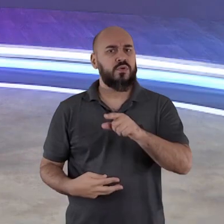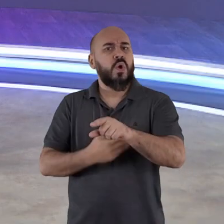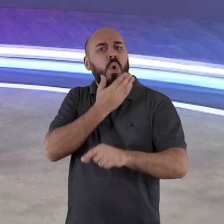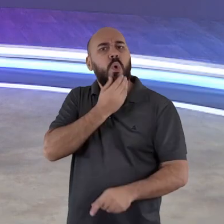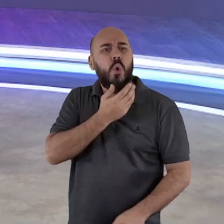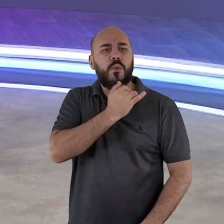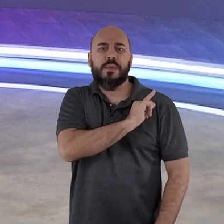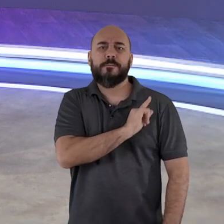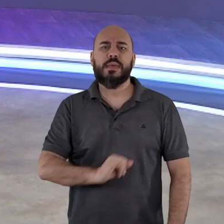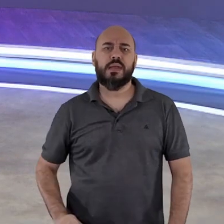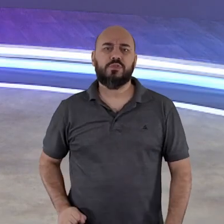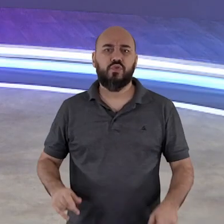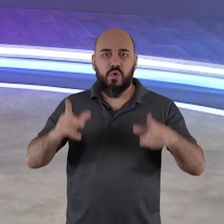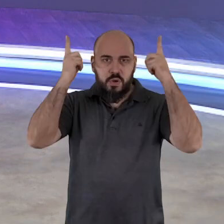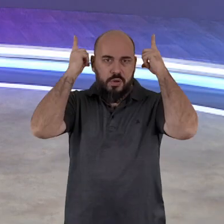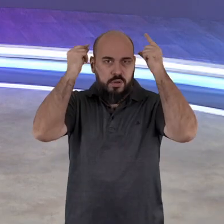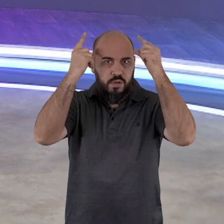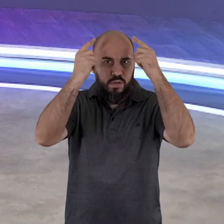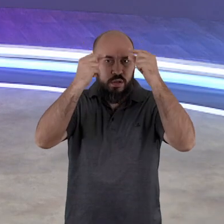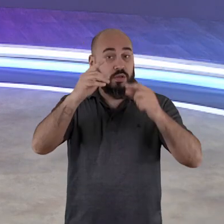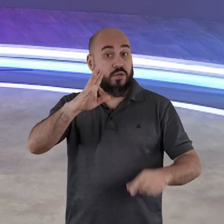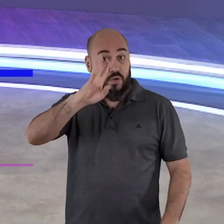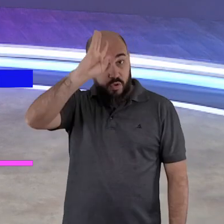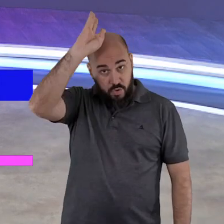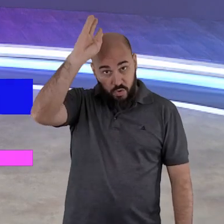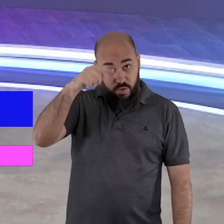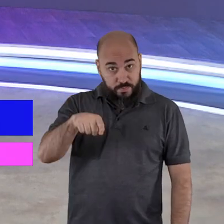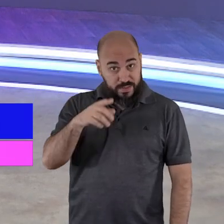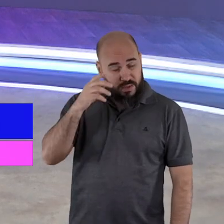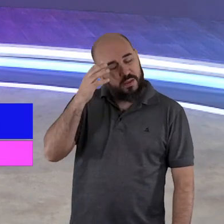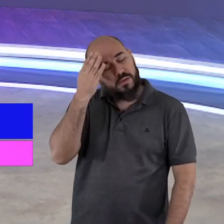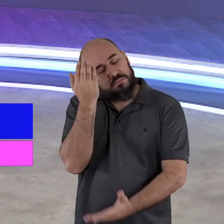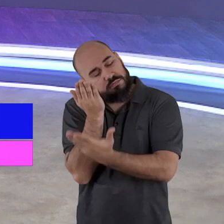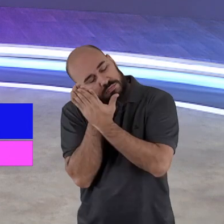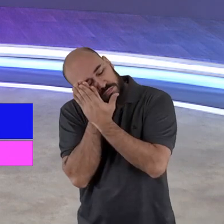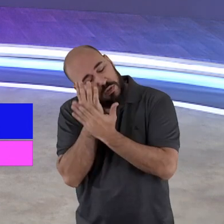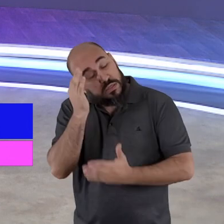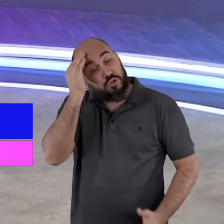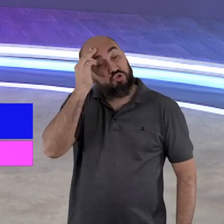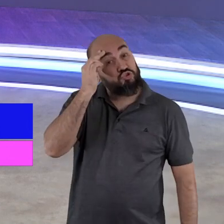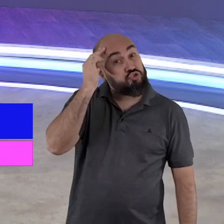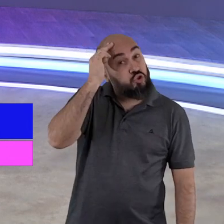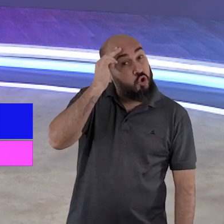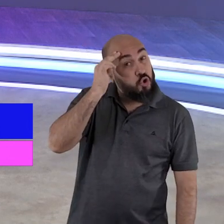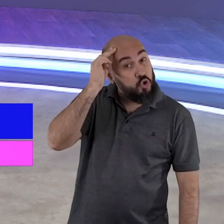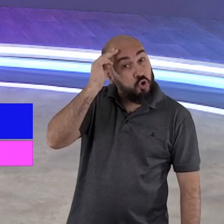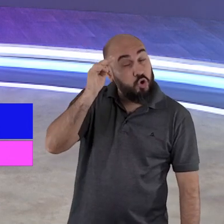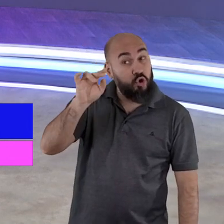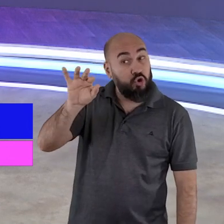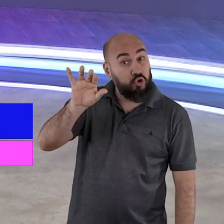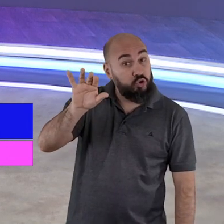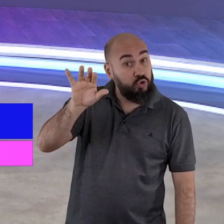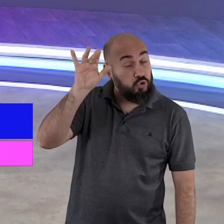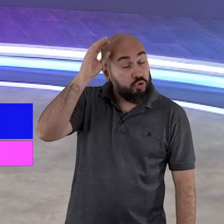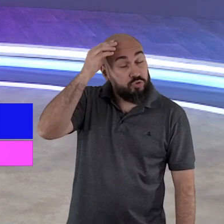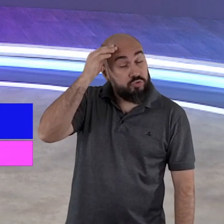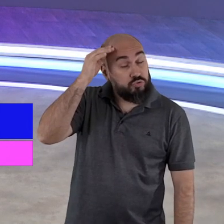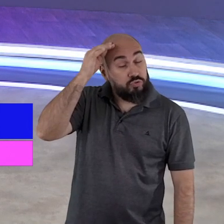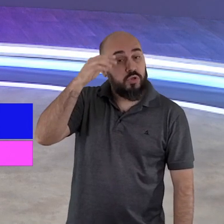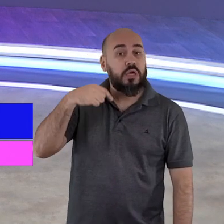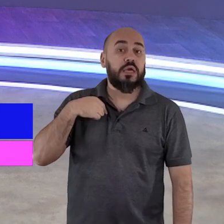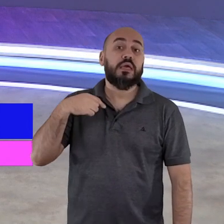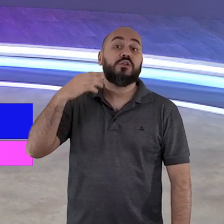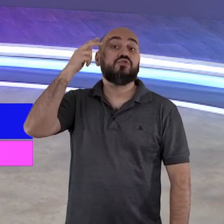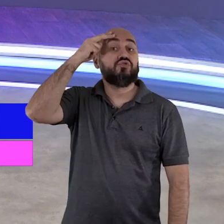Roma, ele tem um sonho. Ele, que era pagão e perseguia cristãos, sonhou com